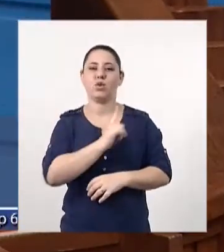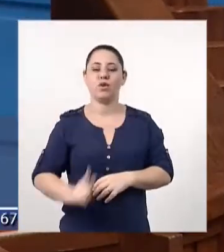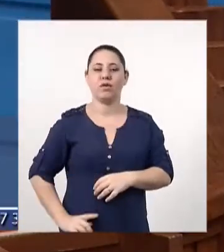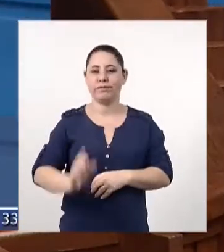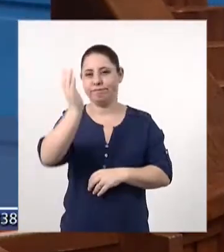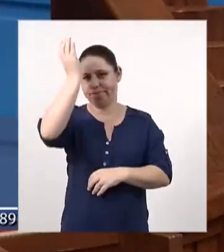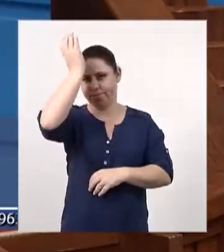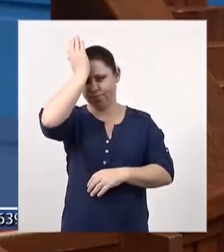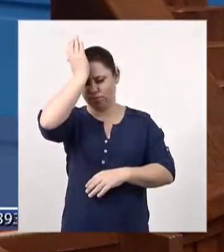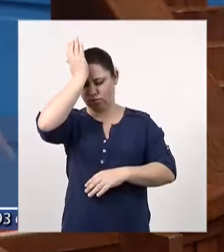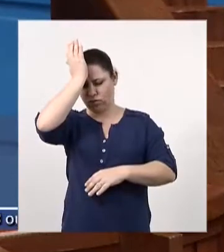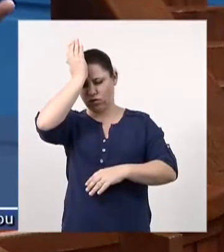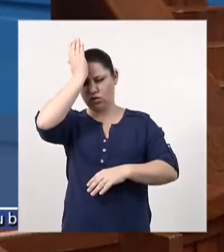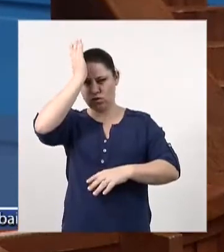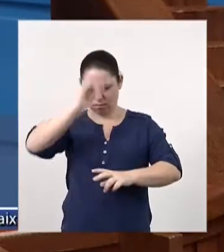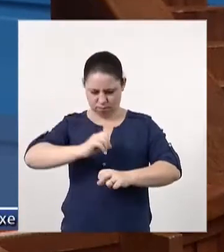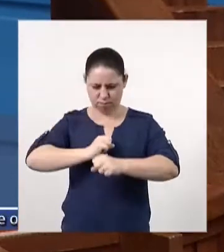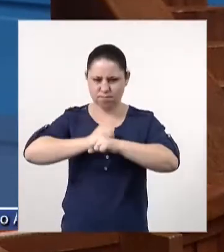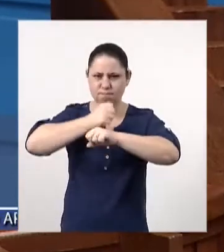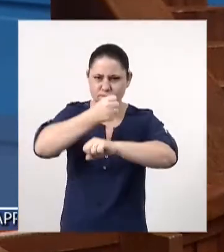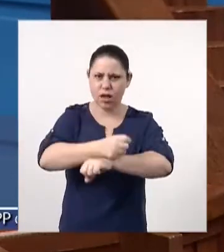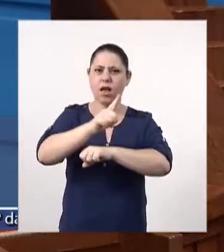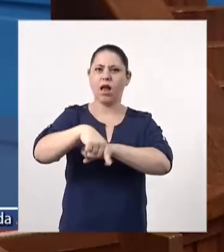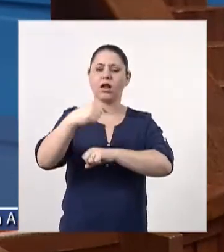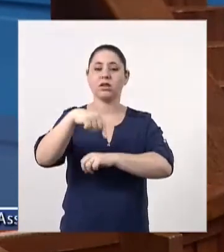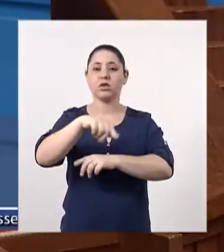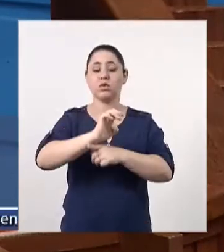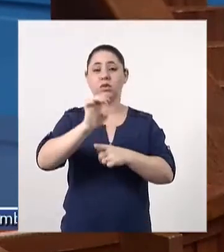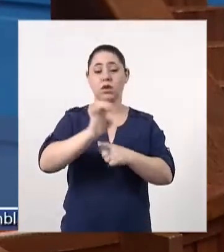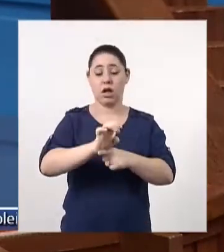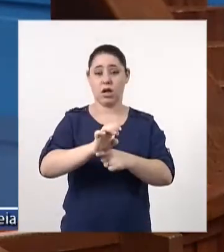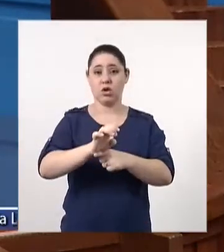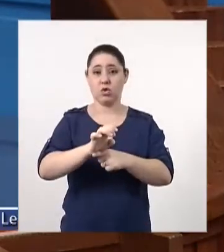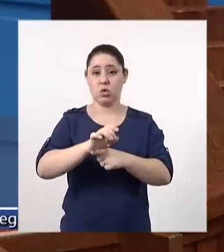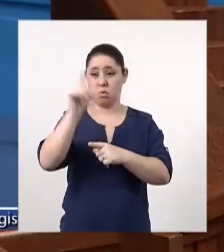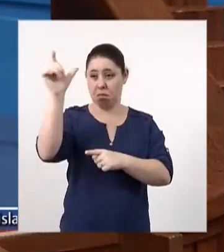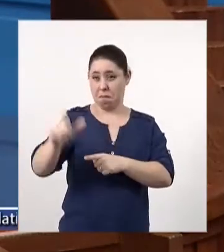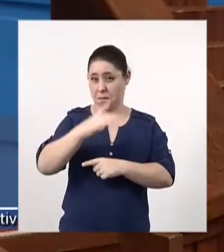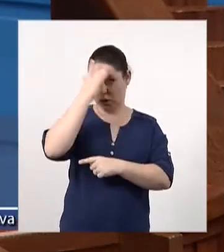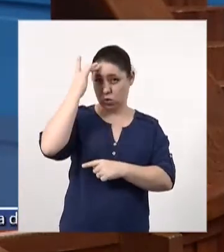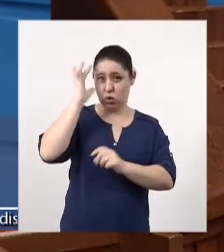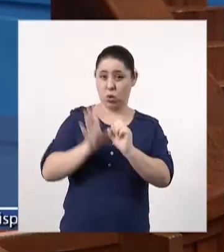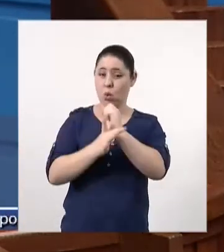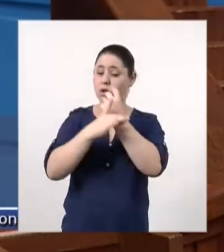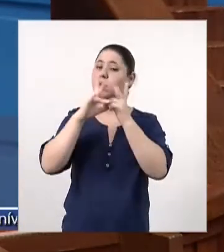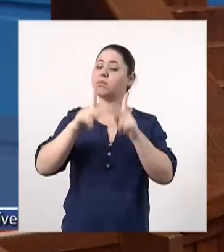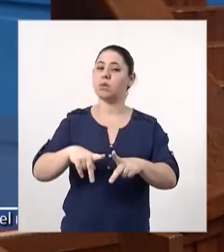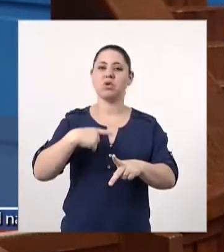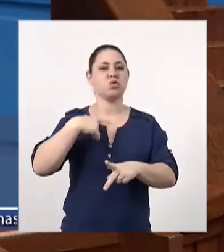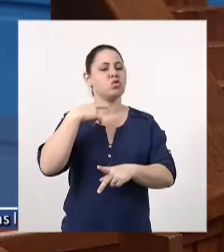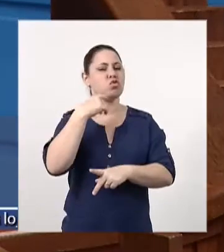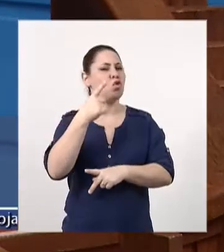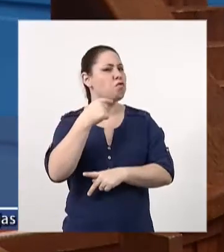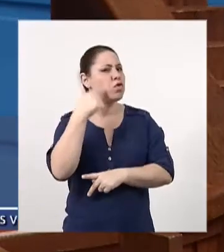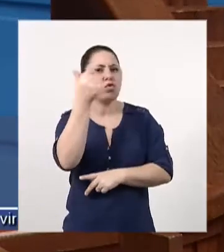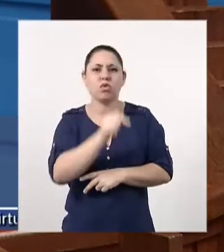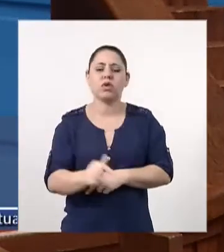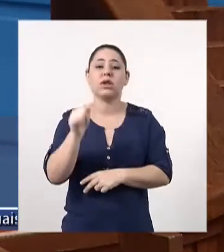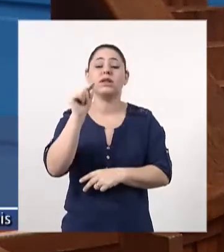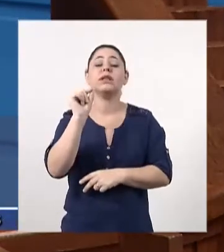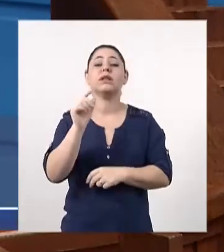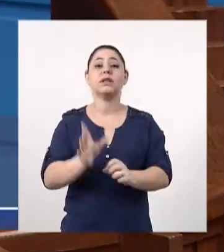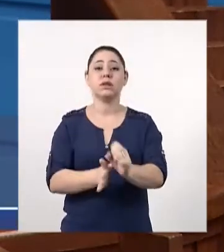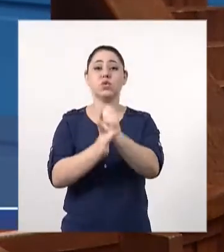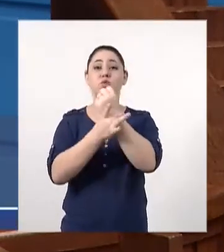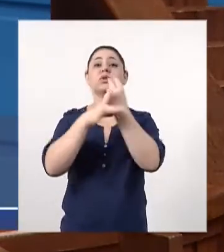Reinaldo enfrentou no estado um ícone da segurança pública, e eu não tenho dúvida, deputado Cabalmi, que a